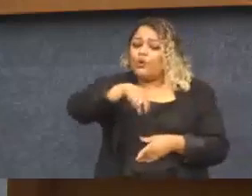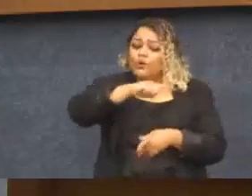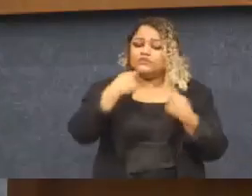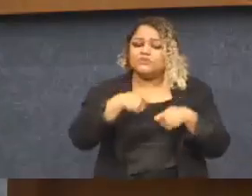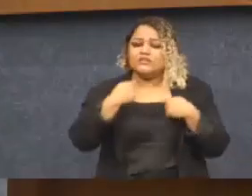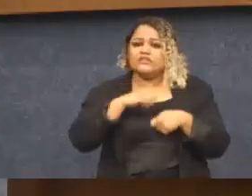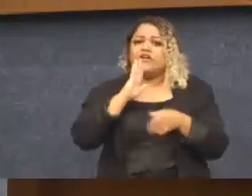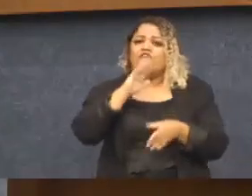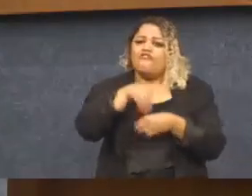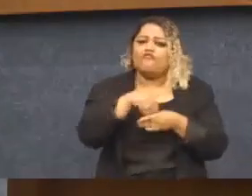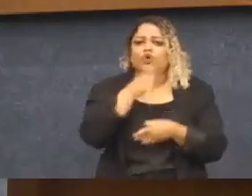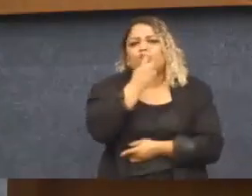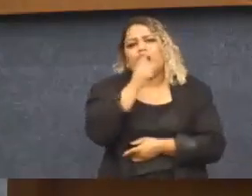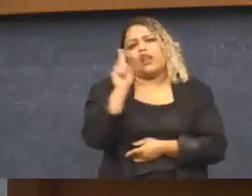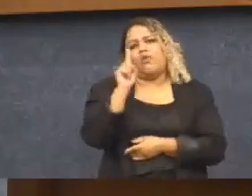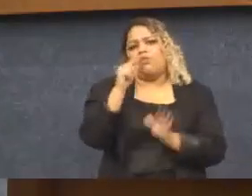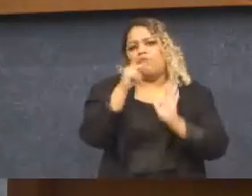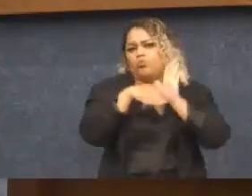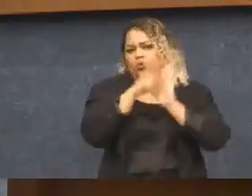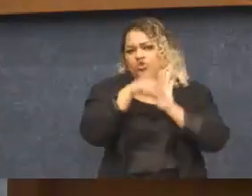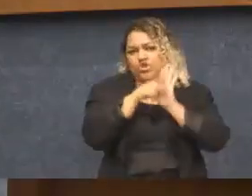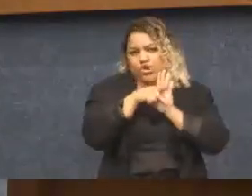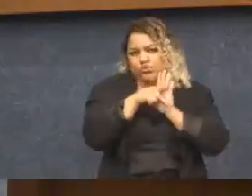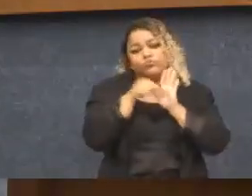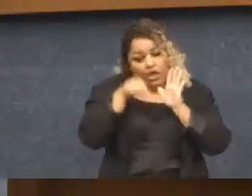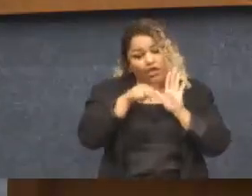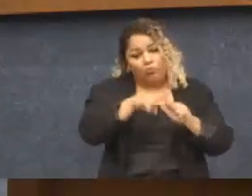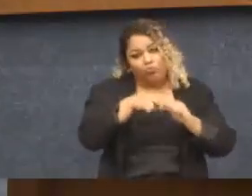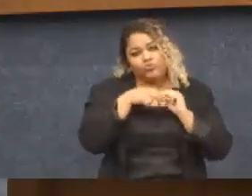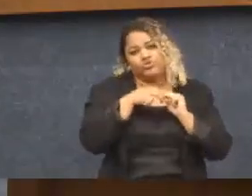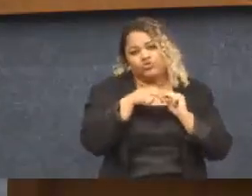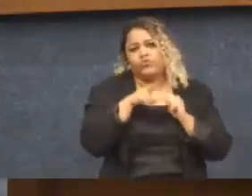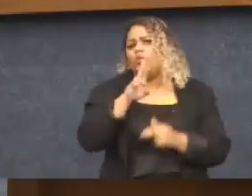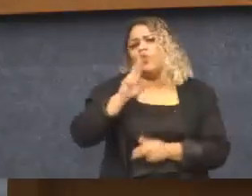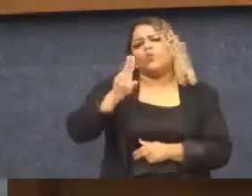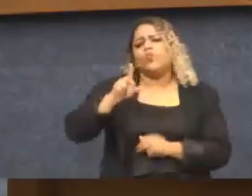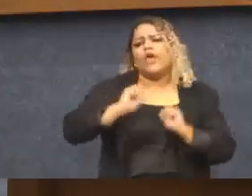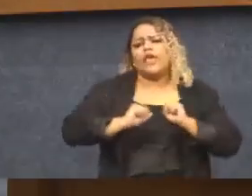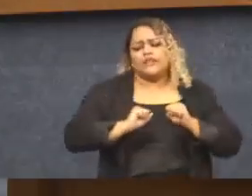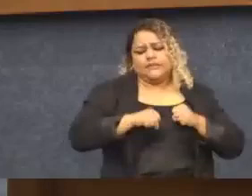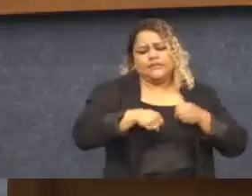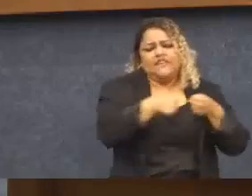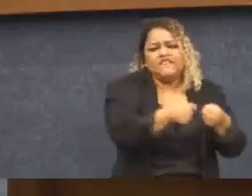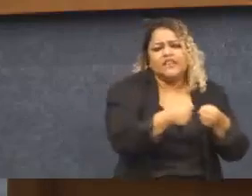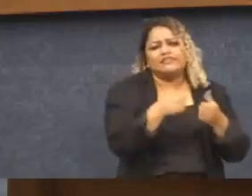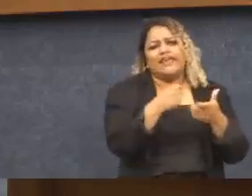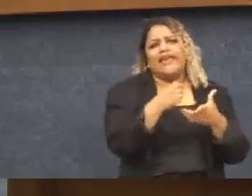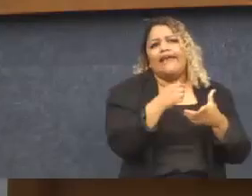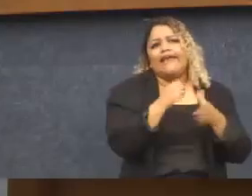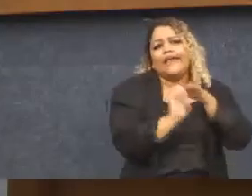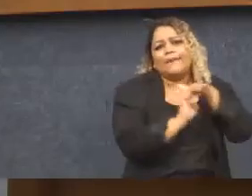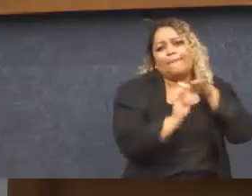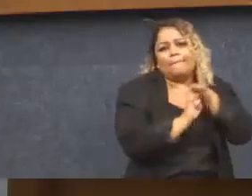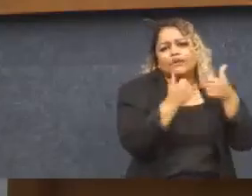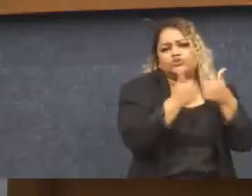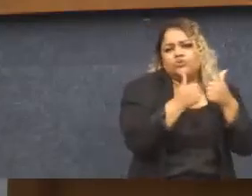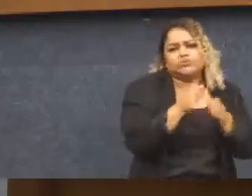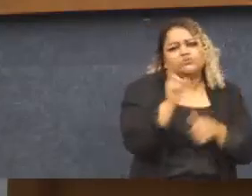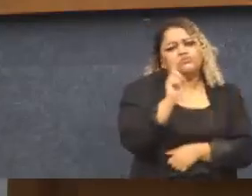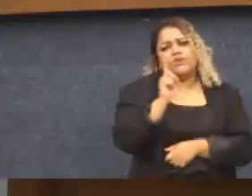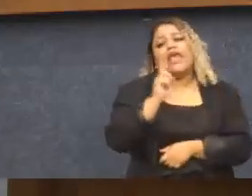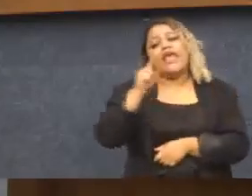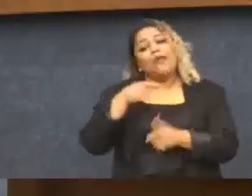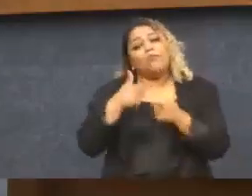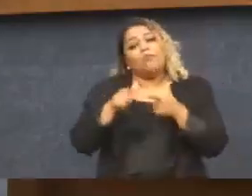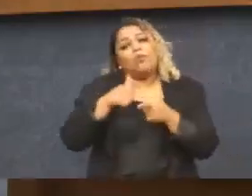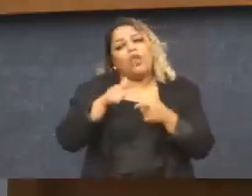projeto. É por isso. Não existe aqui nenhum tipo de problema de defender empreendedores. A questão é jurídica e está muito bem clara aqui